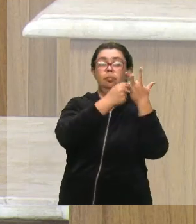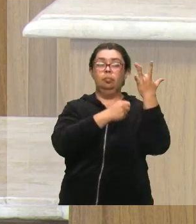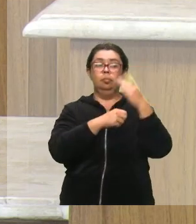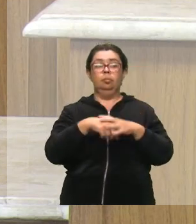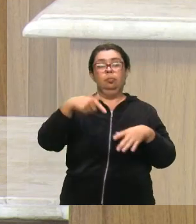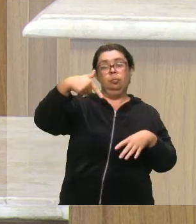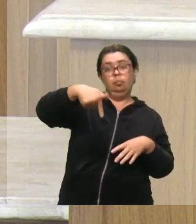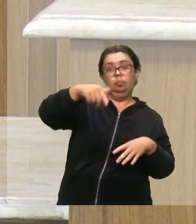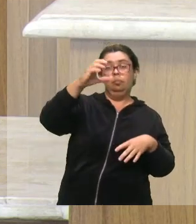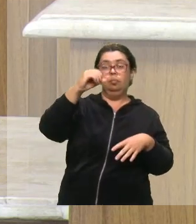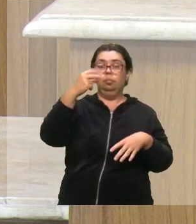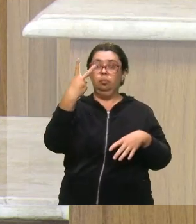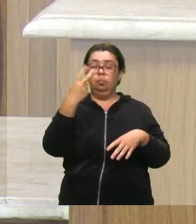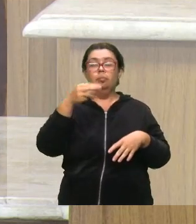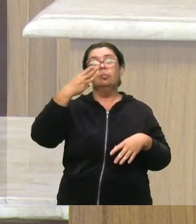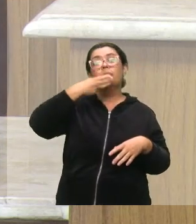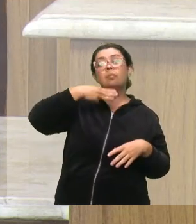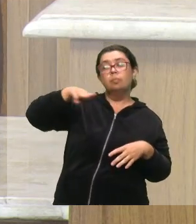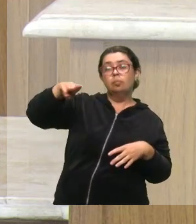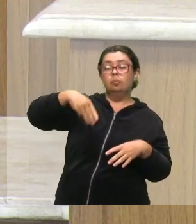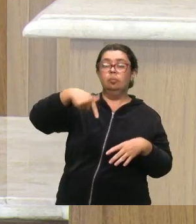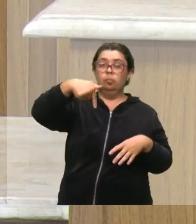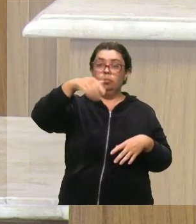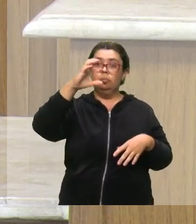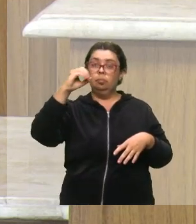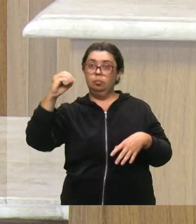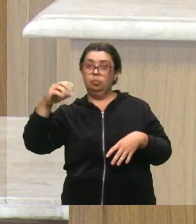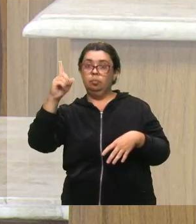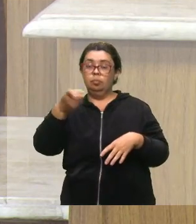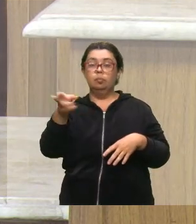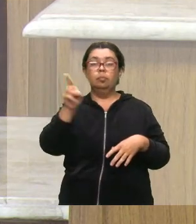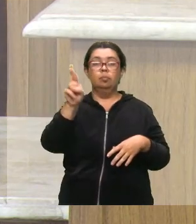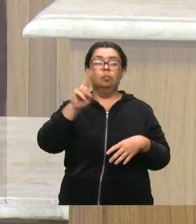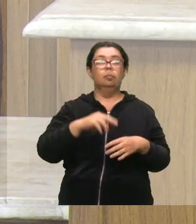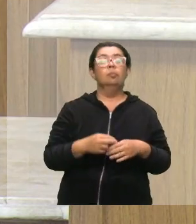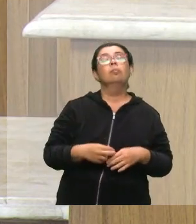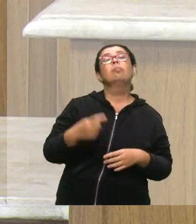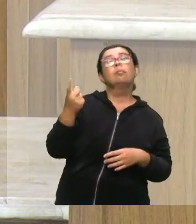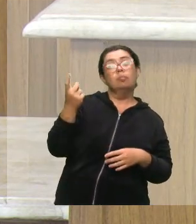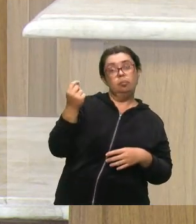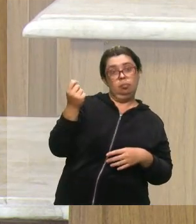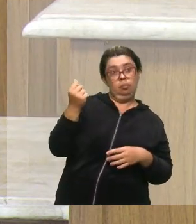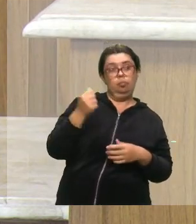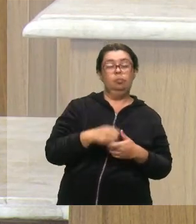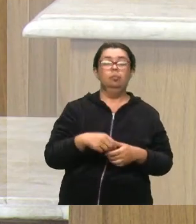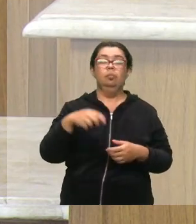em R$ 702 milhões e 700 mil reais. Desse valor,